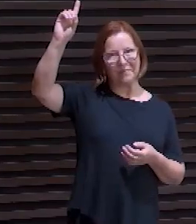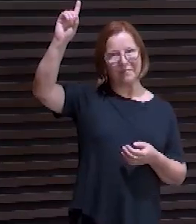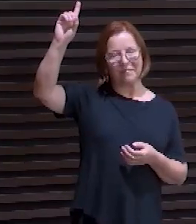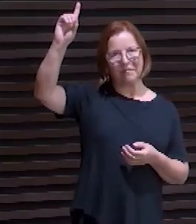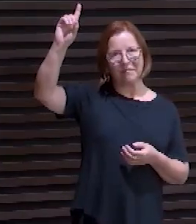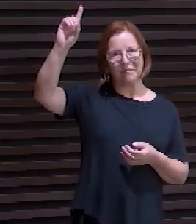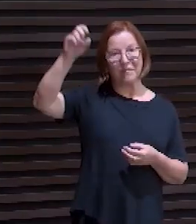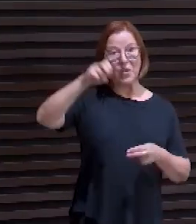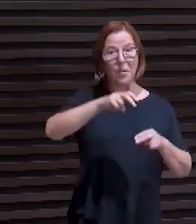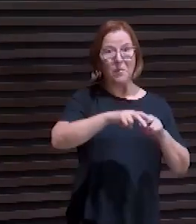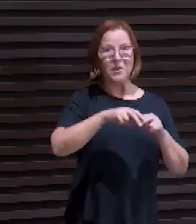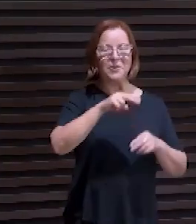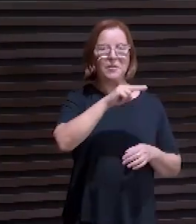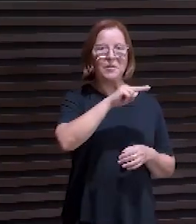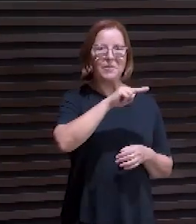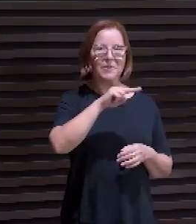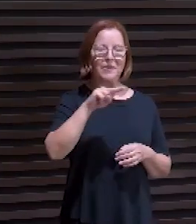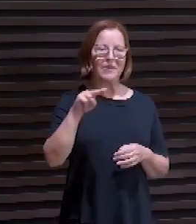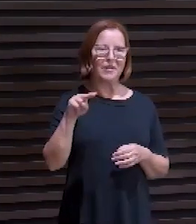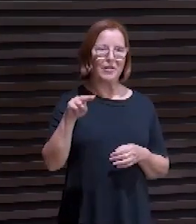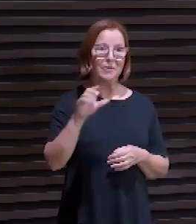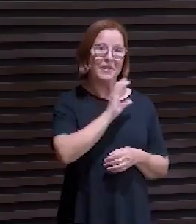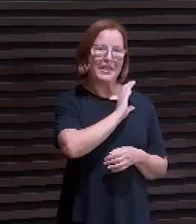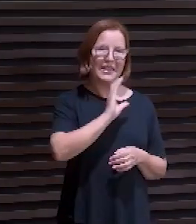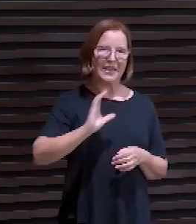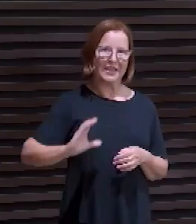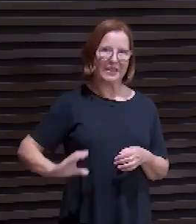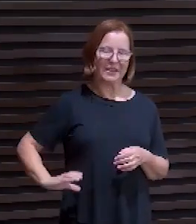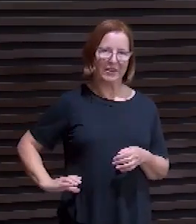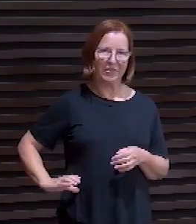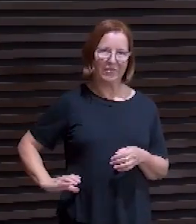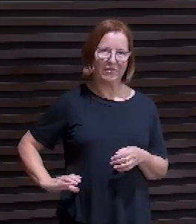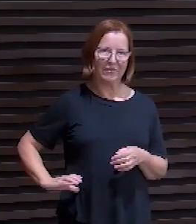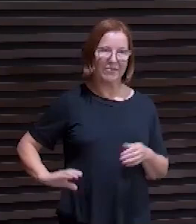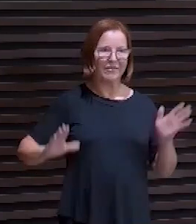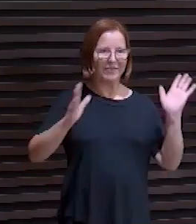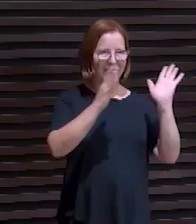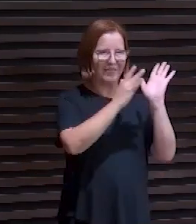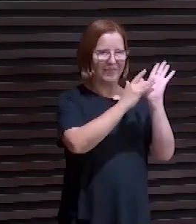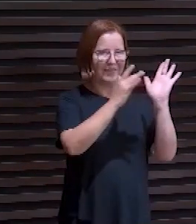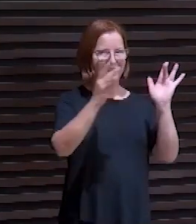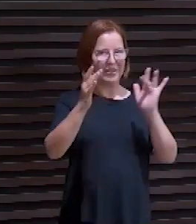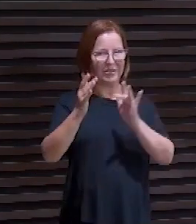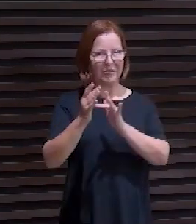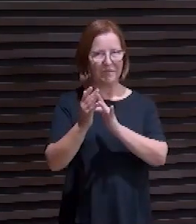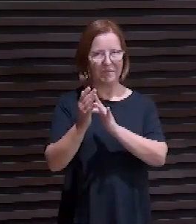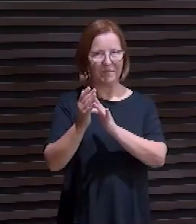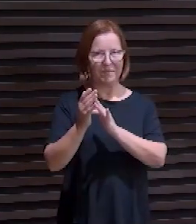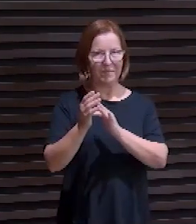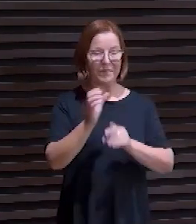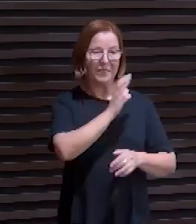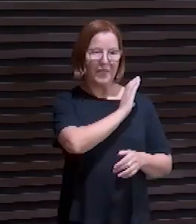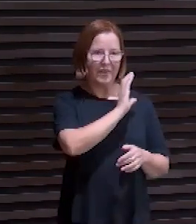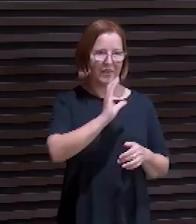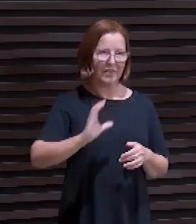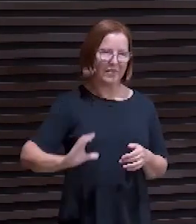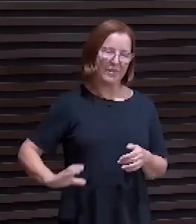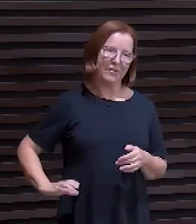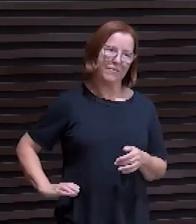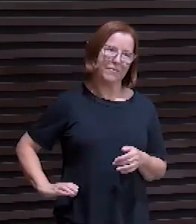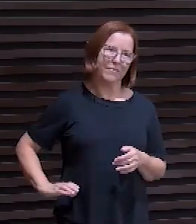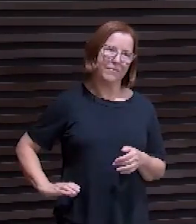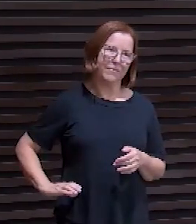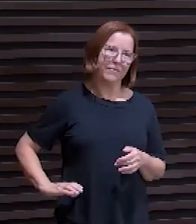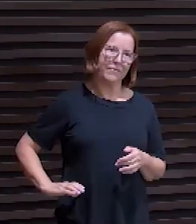Por isso, o nome dele é Cristo Jesus. Cristo,